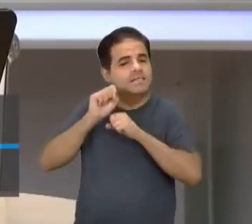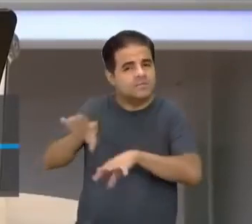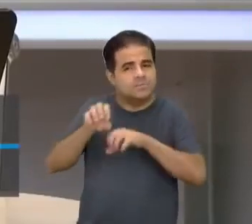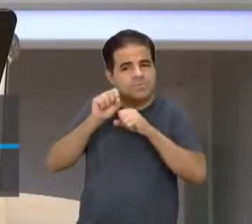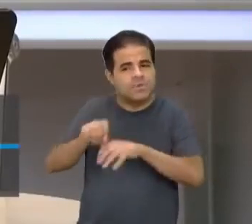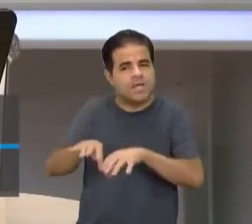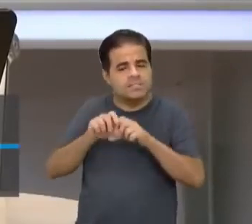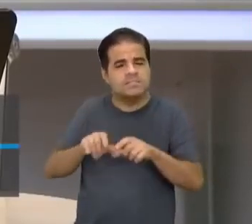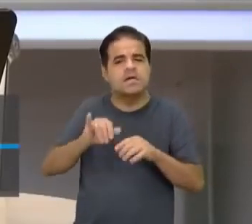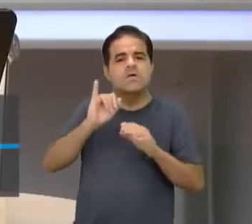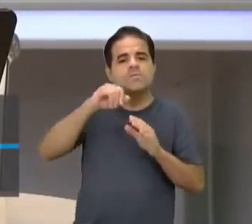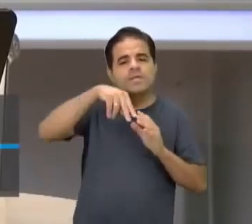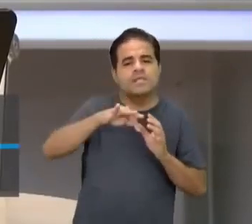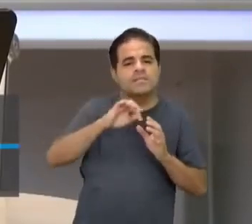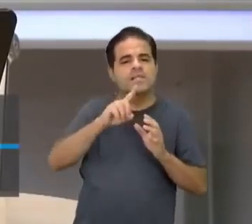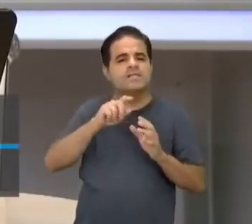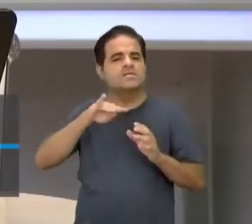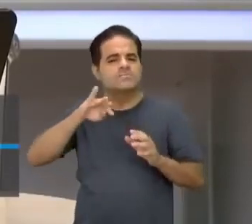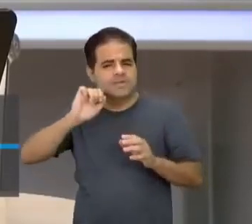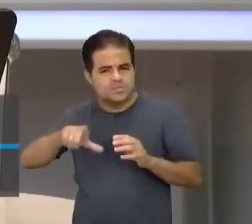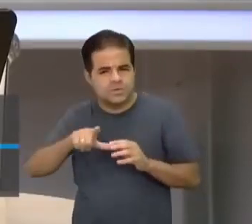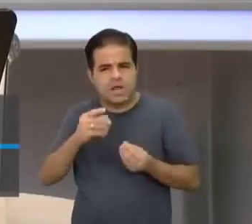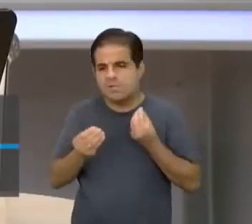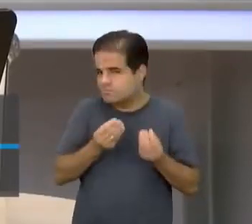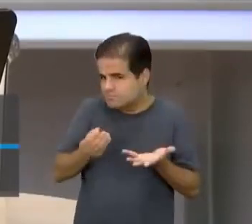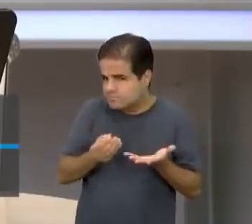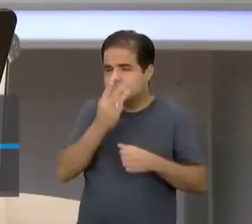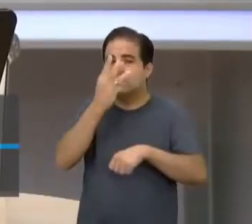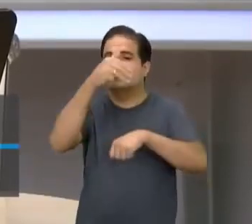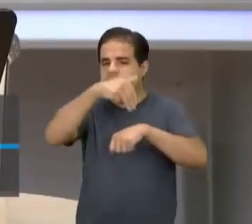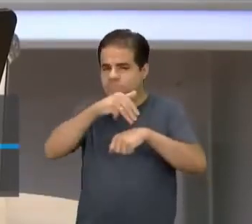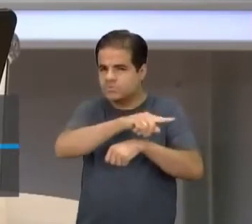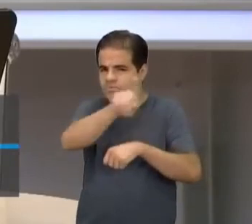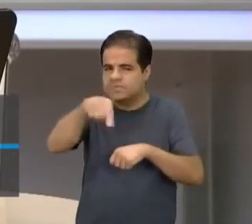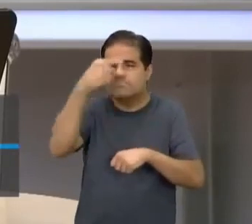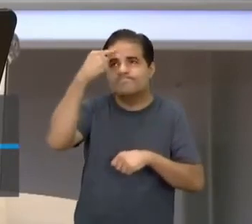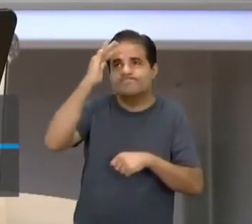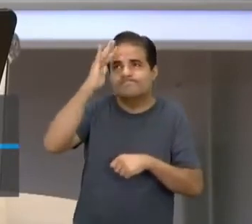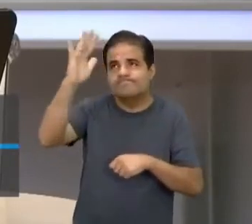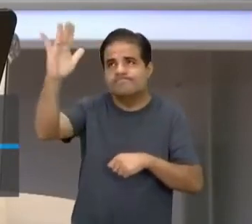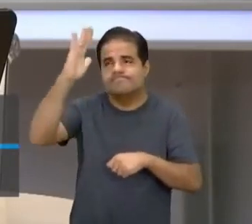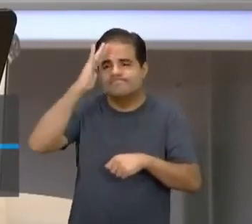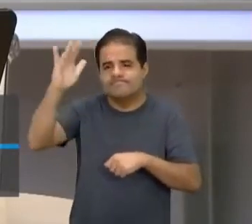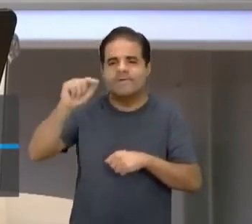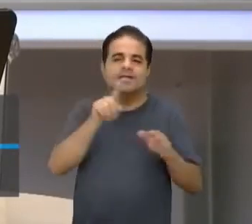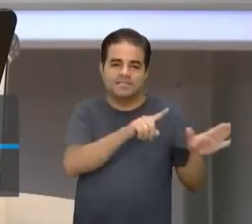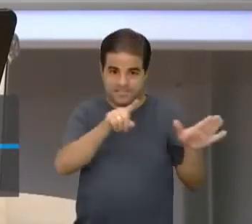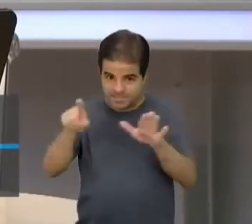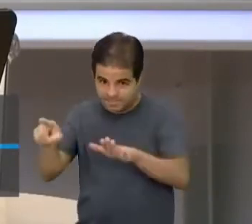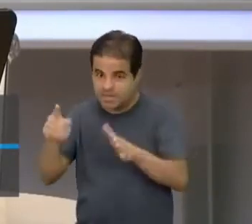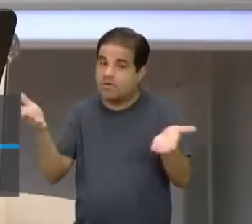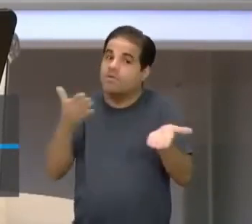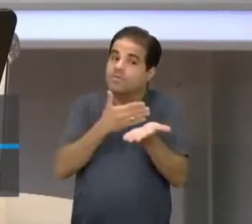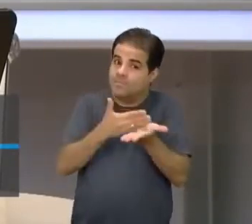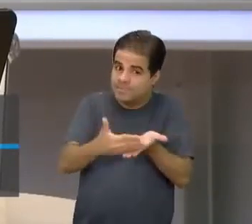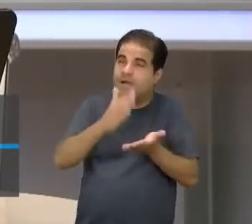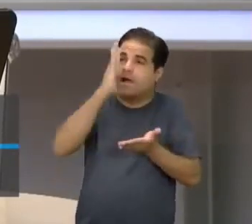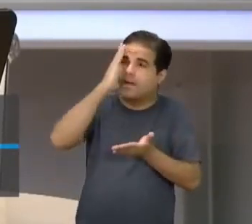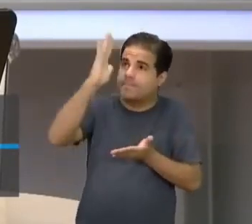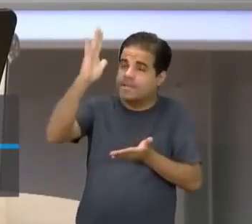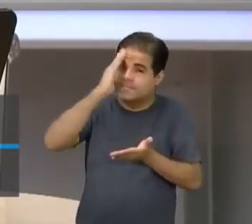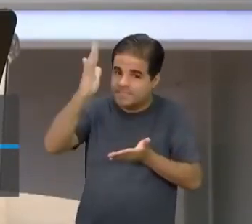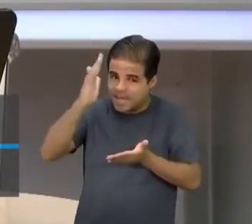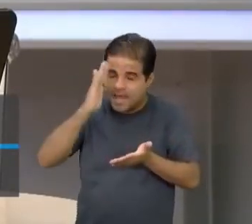educação interdimensional, tá? Eu vou dar aí 3 minutinhos para vocês pensarem, né? Já que nessa semana vocês vão começar a pensar aí